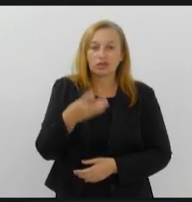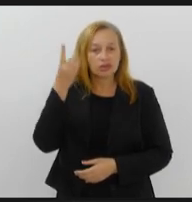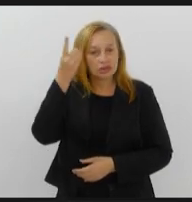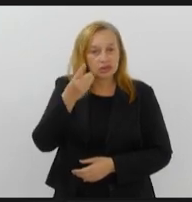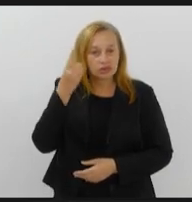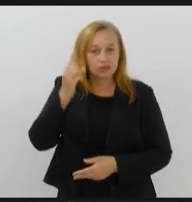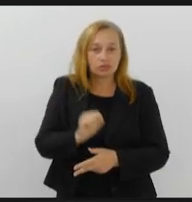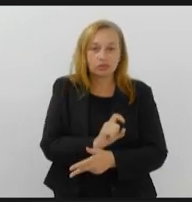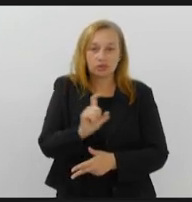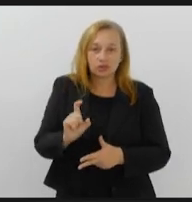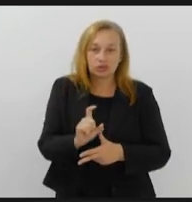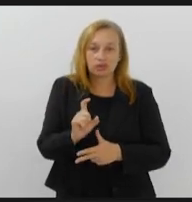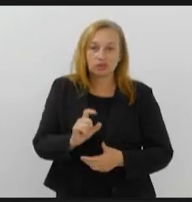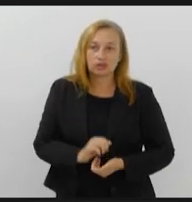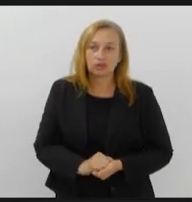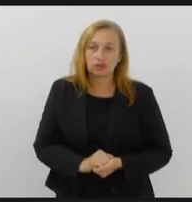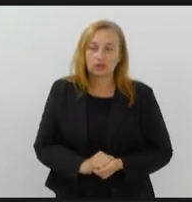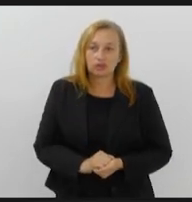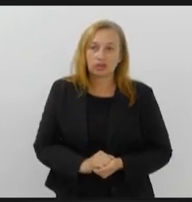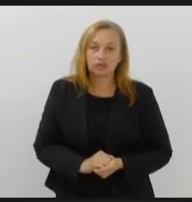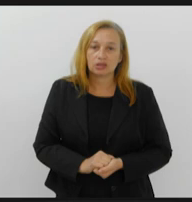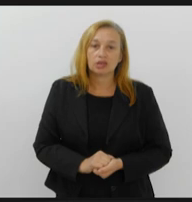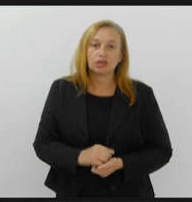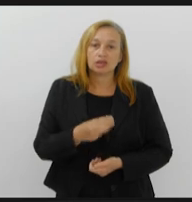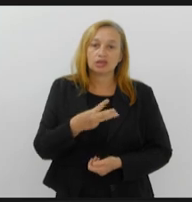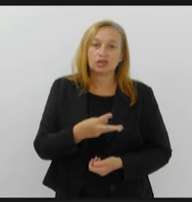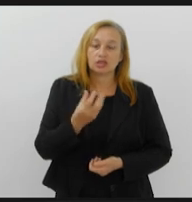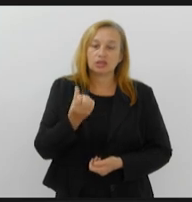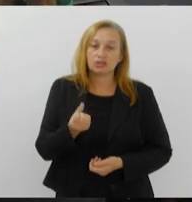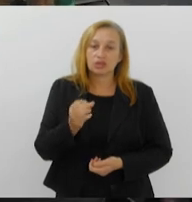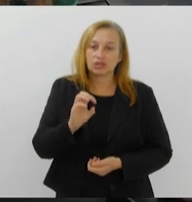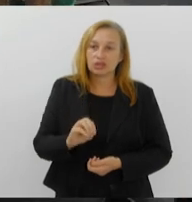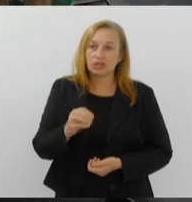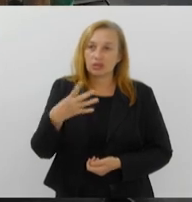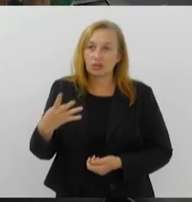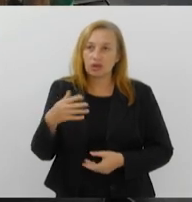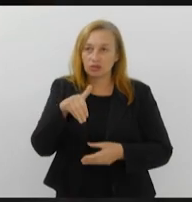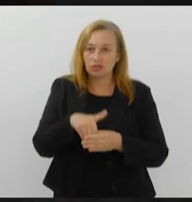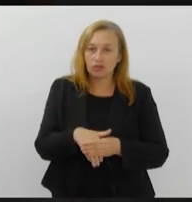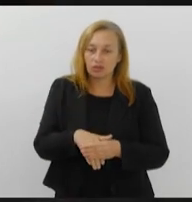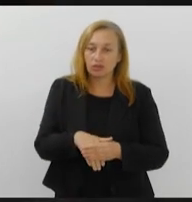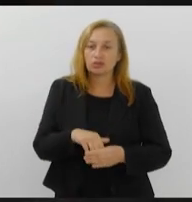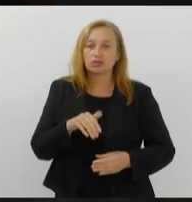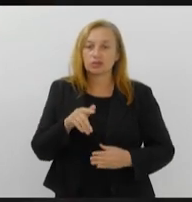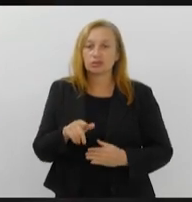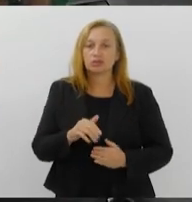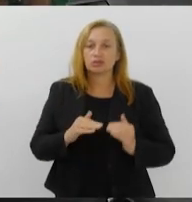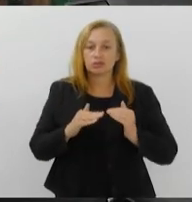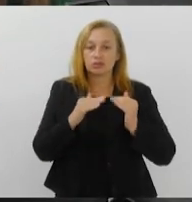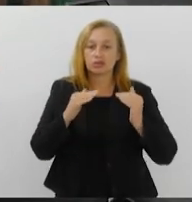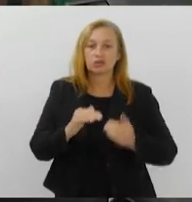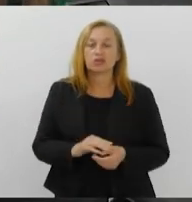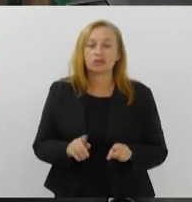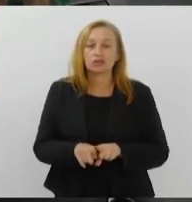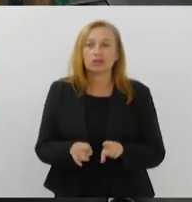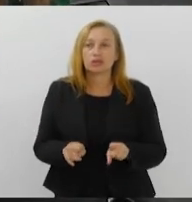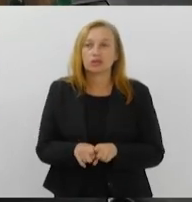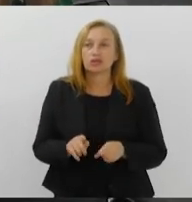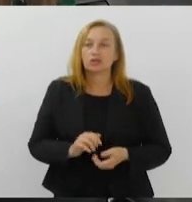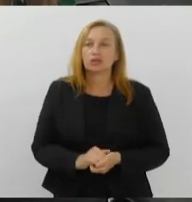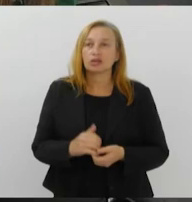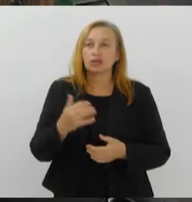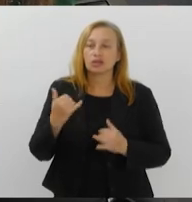Poder Executivo. Eu não consegui entrar antes. Está consignado aqui, deputado.